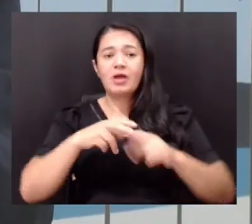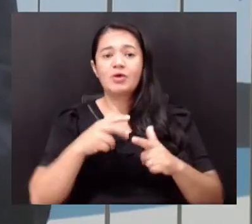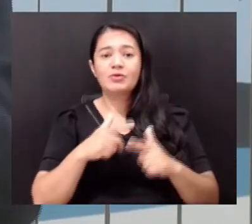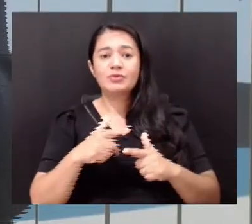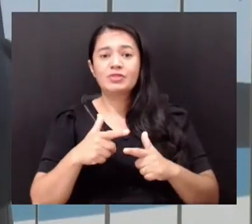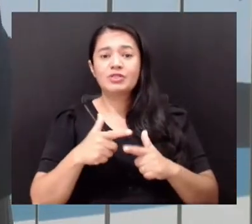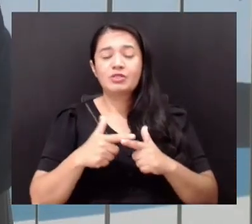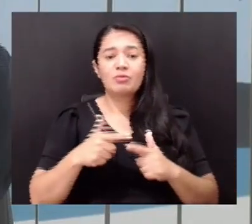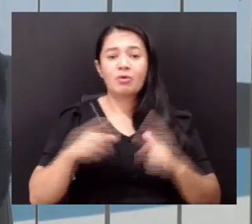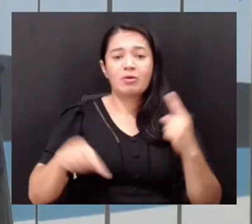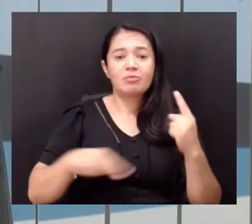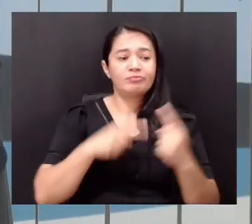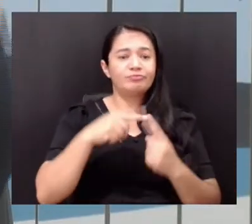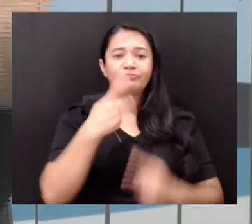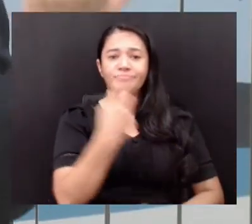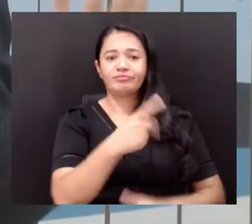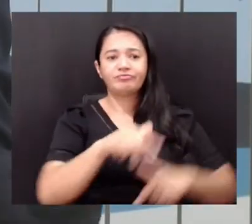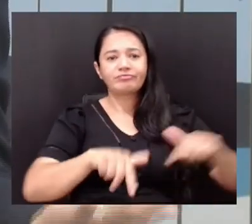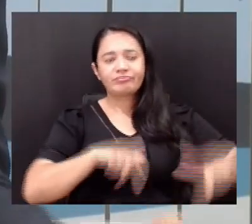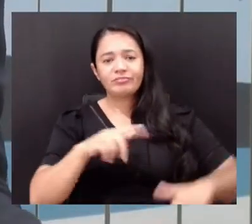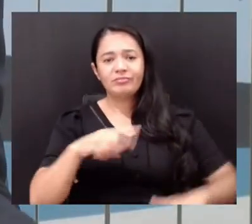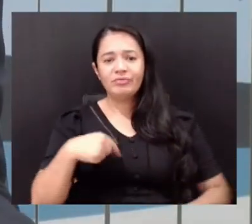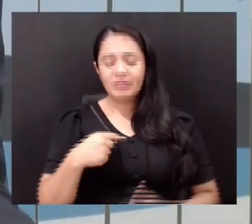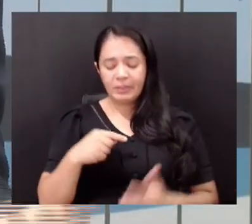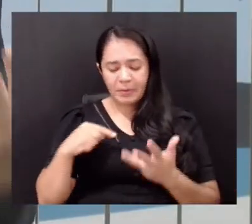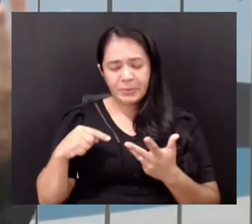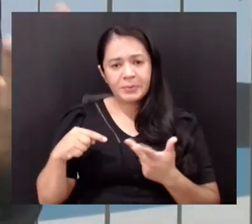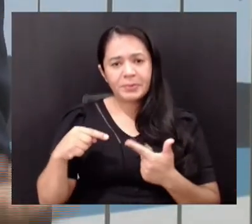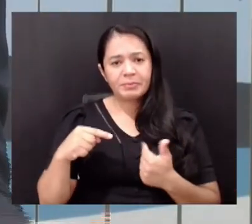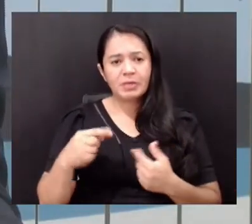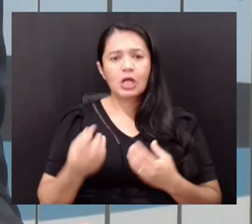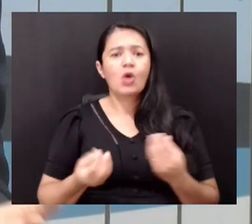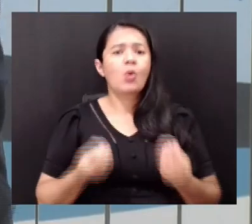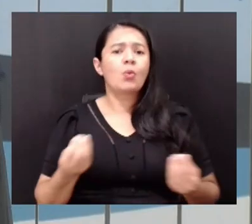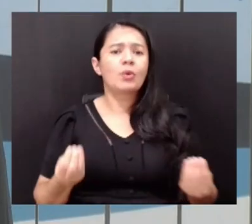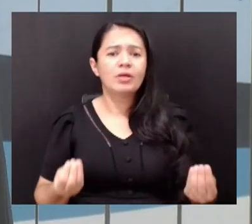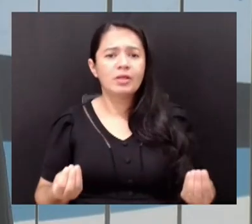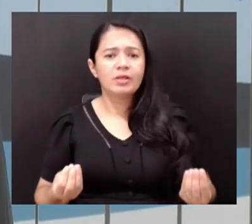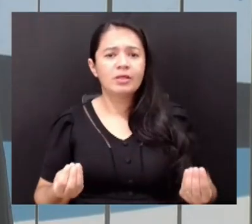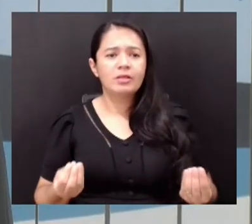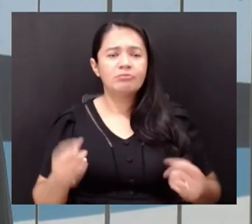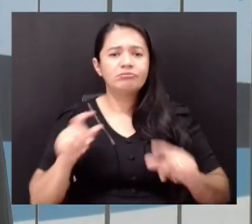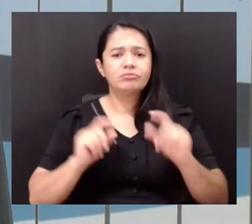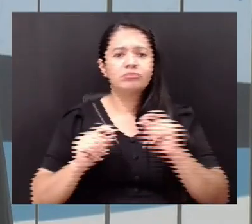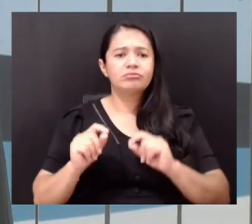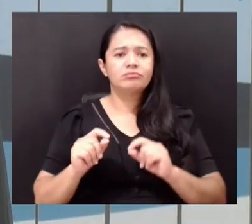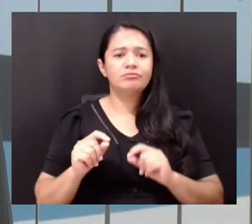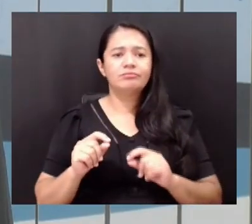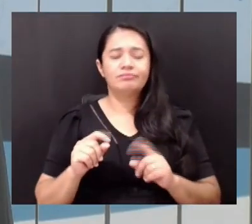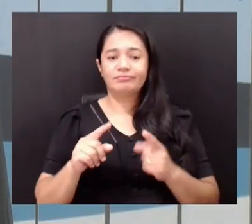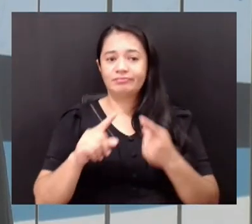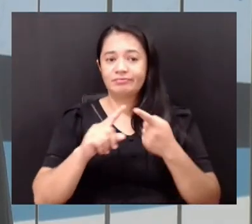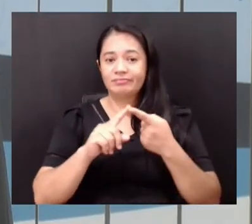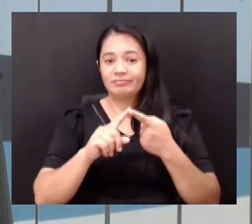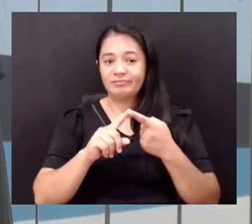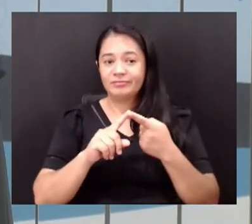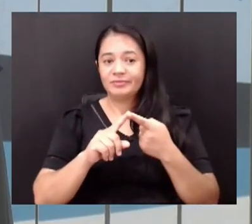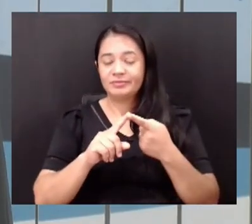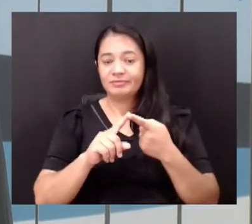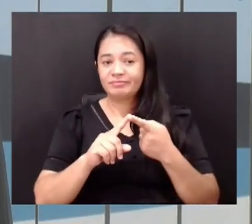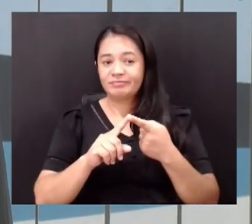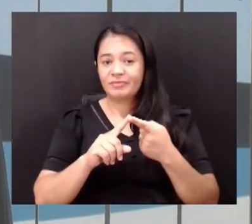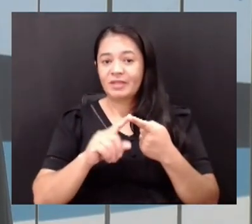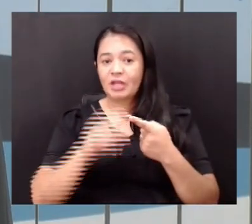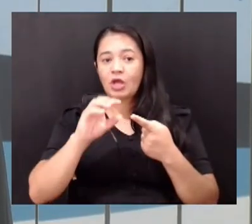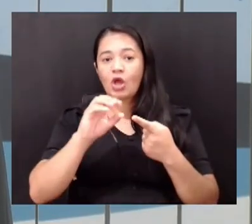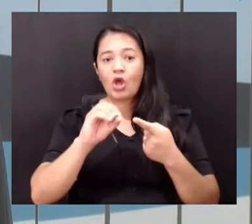a gente vê que tem uma série de fatores. O que são esses fatores psicossociais? A OIT define que é a interação